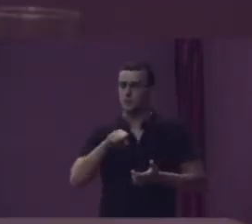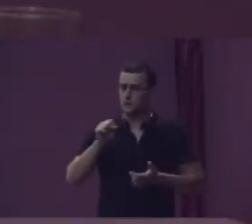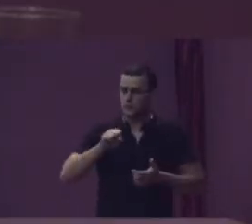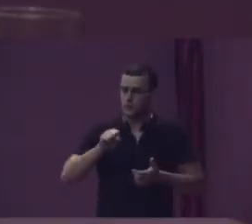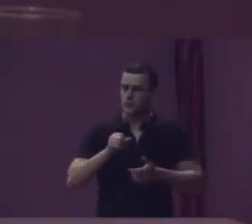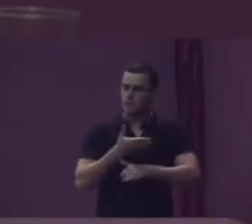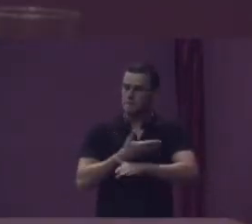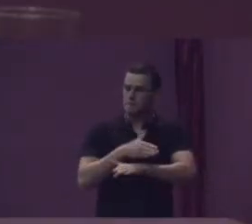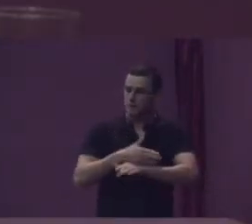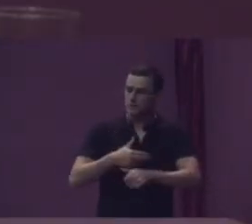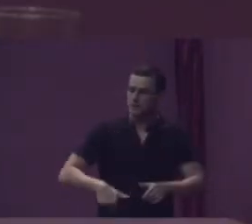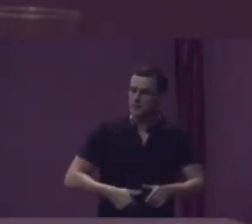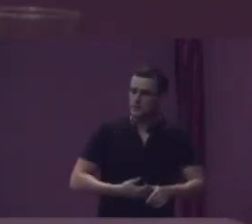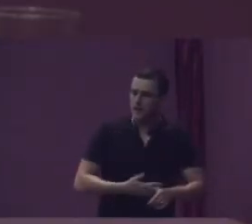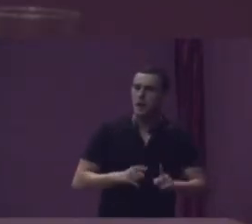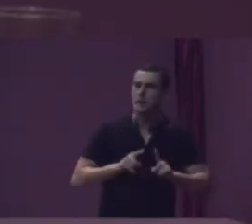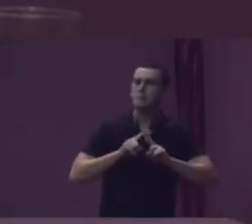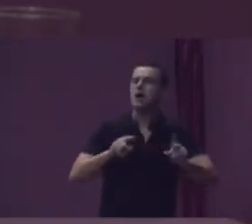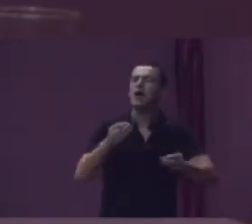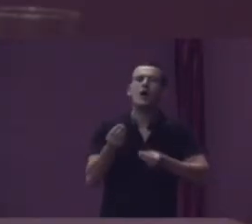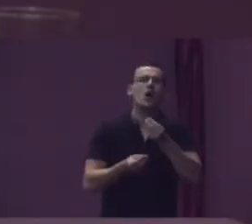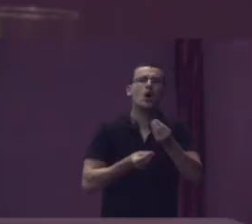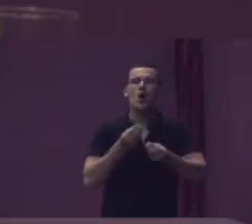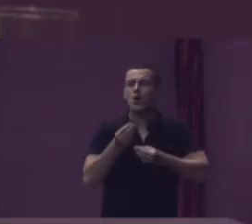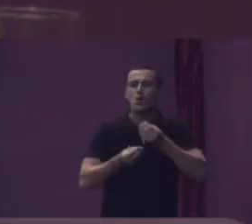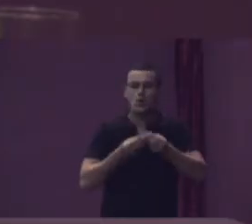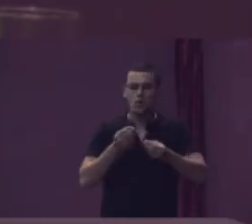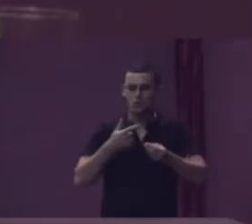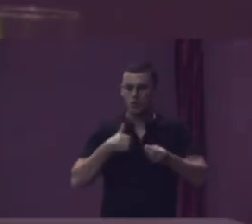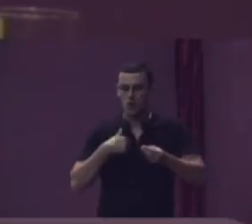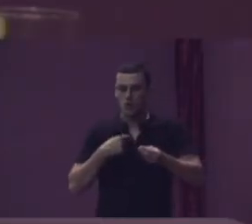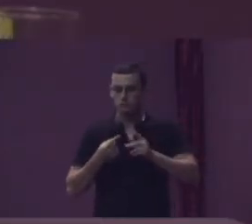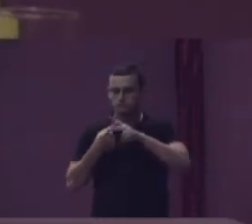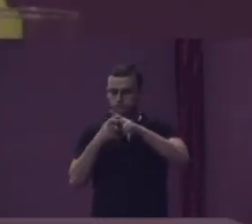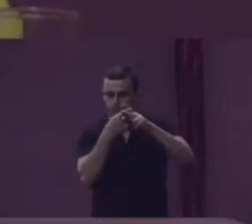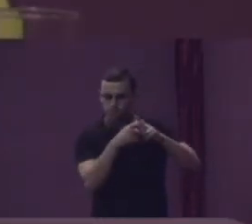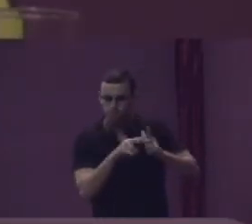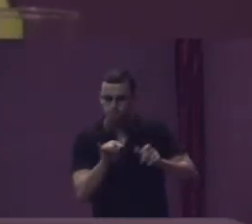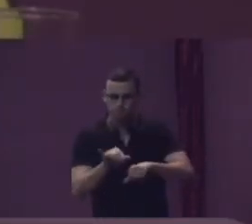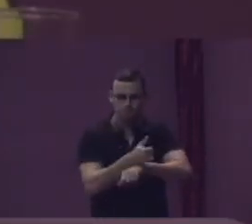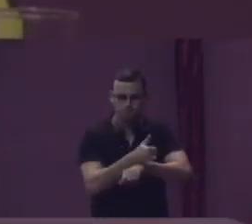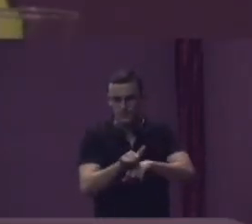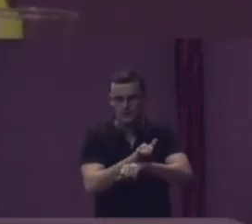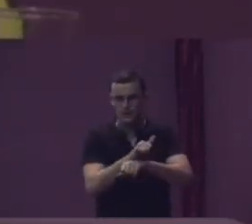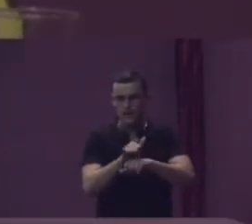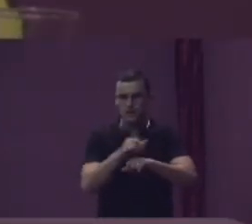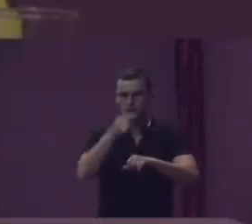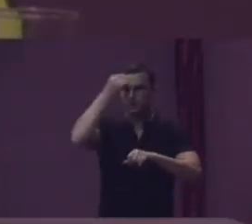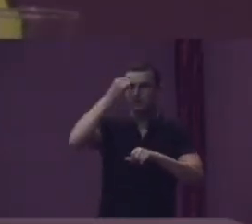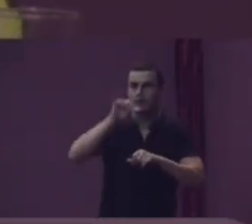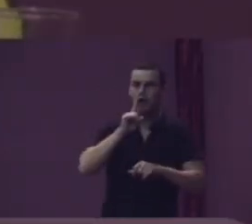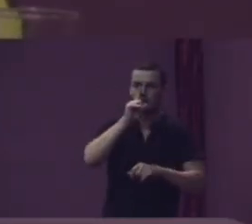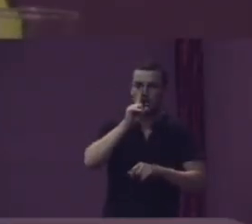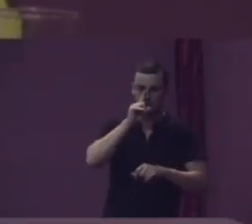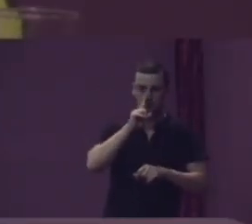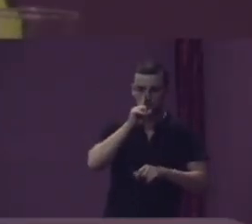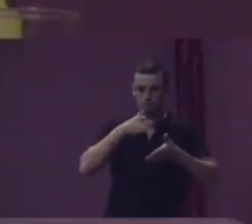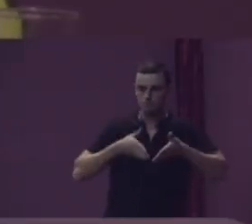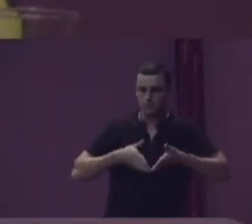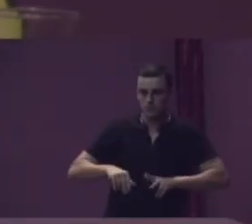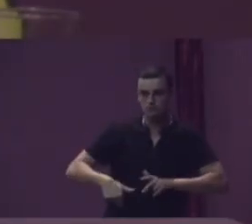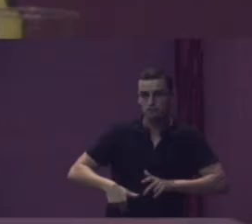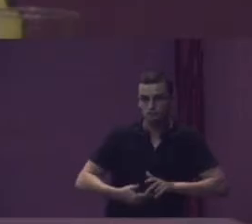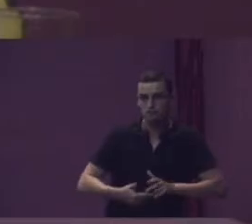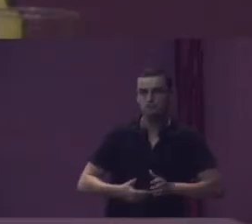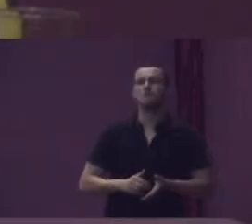analisar como se promove essa reengenharia da economia dos riscos na cena do parto, onde a gente já sabe que riscos de várias ordens